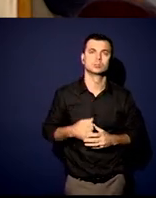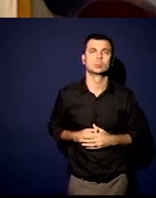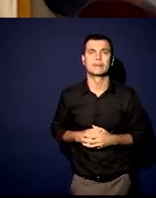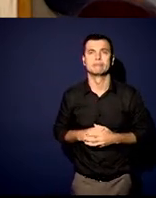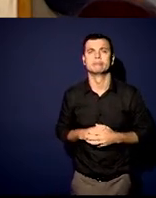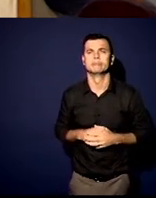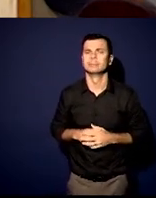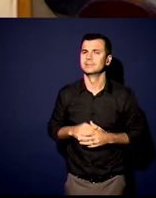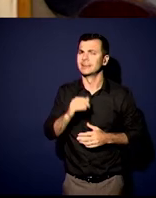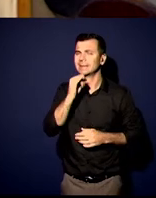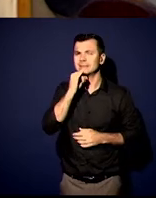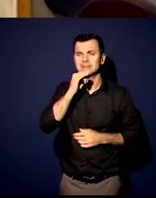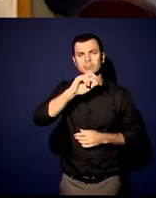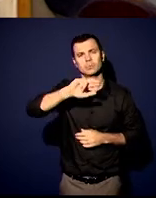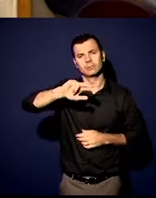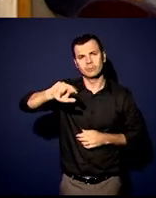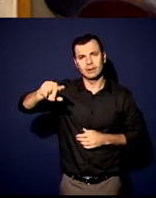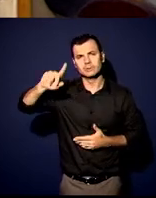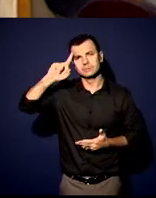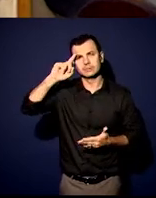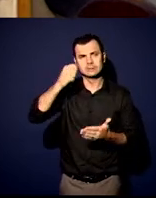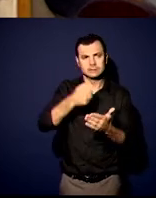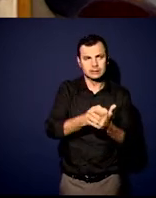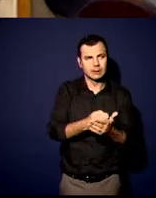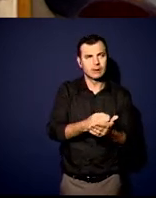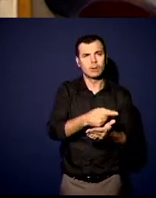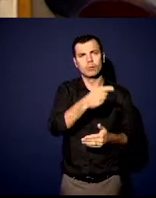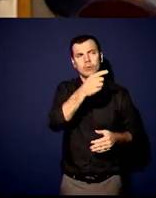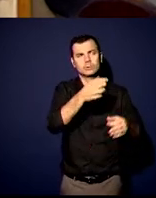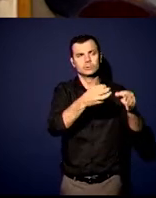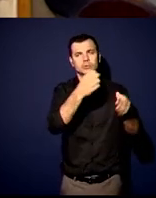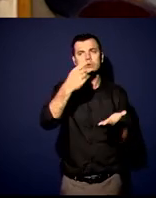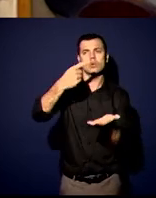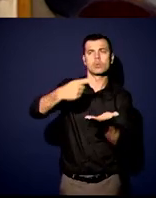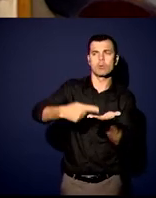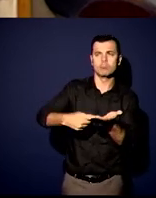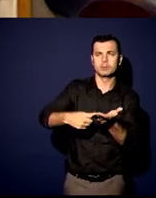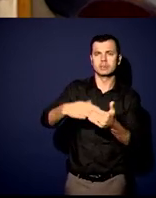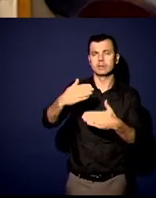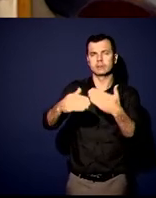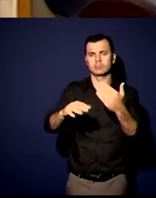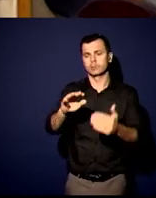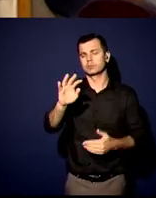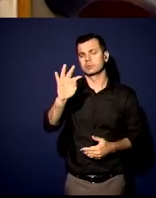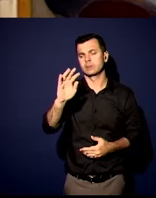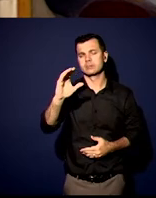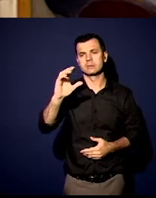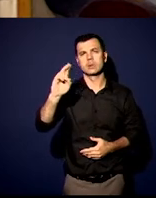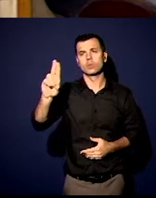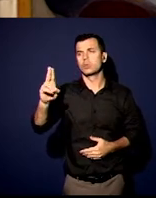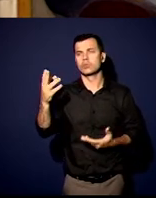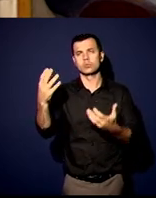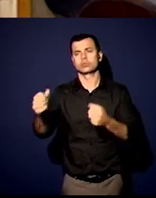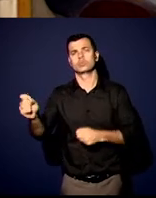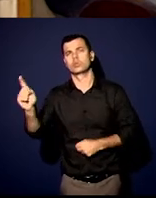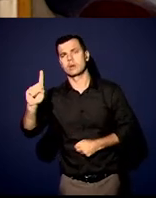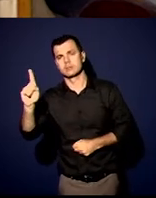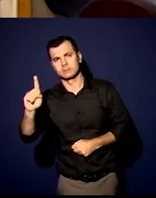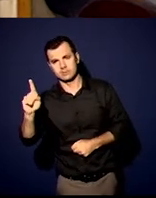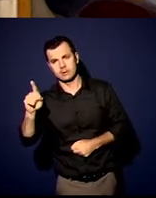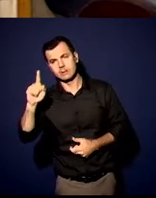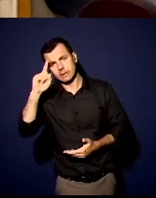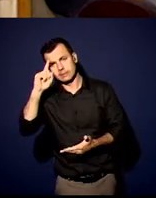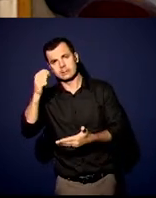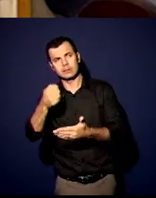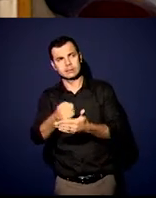exemplos de nomes decisões acordos judiciais que não são aceitos no TCU decisões do TCU que contrariam